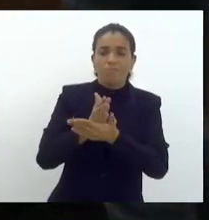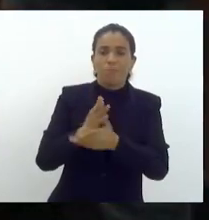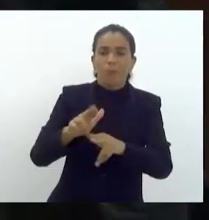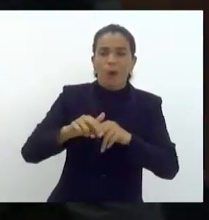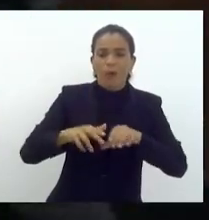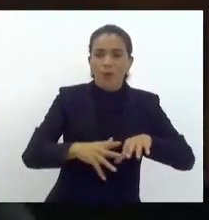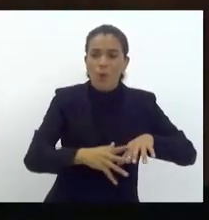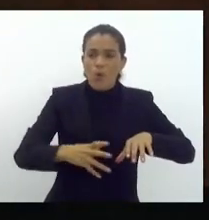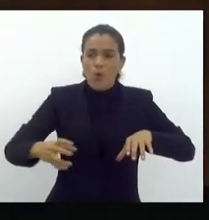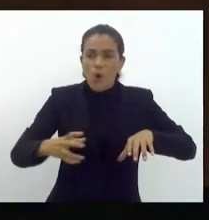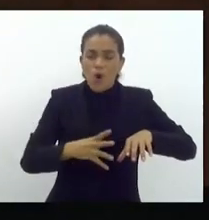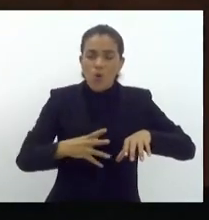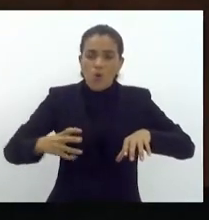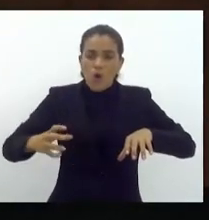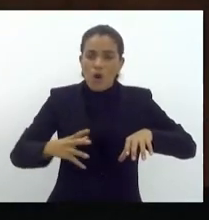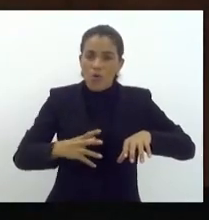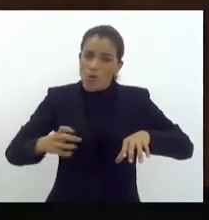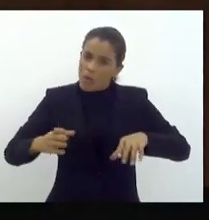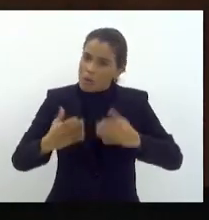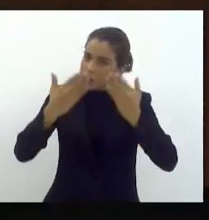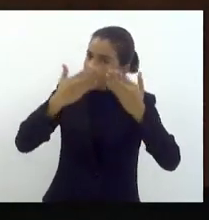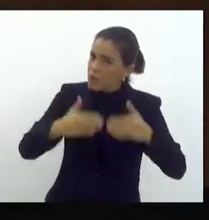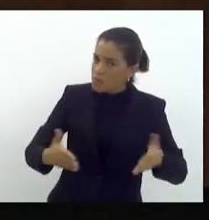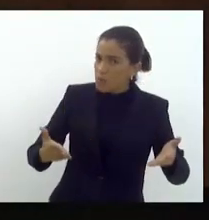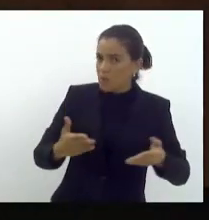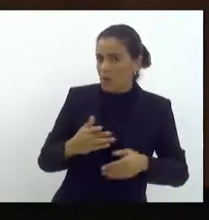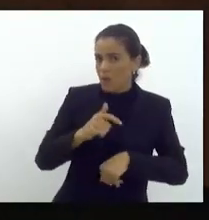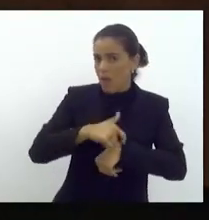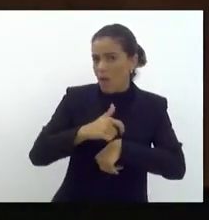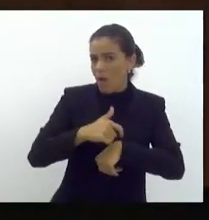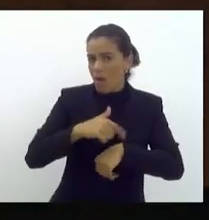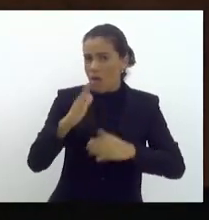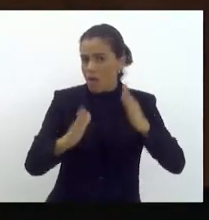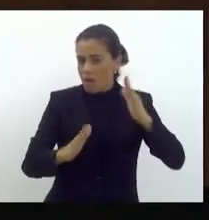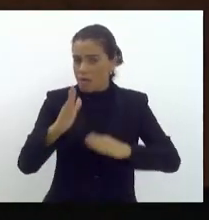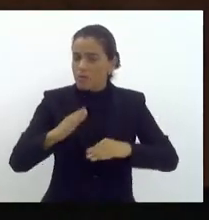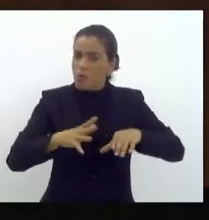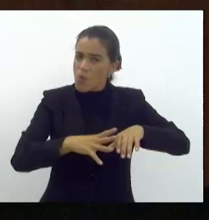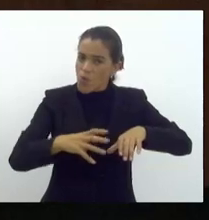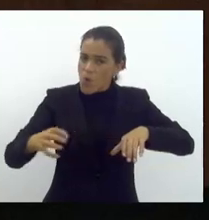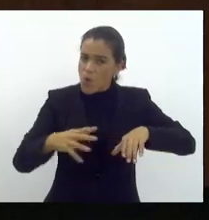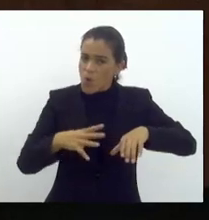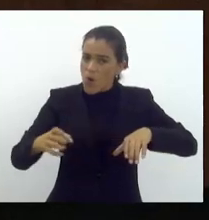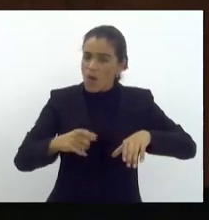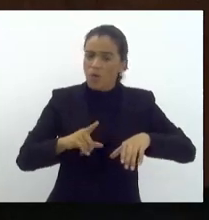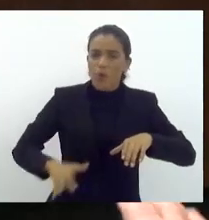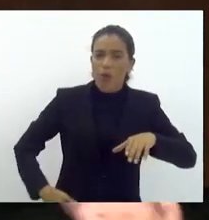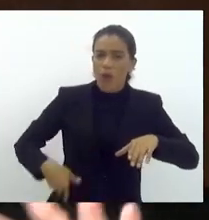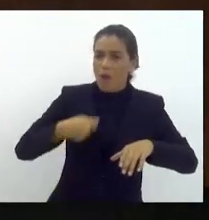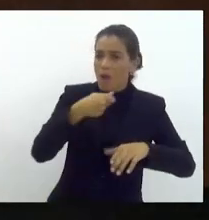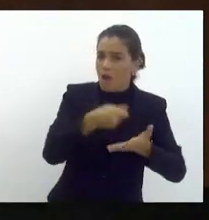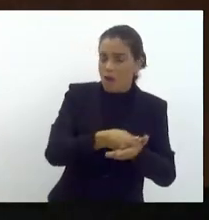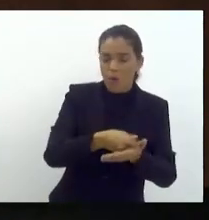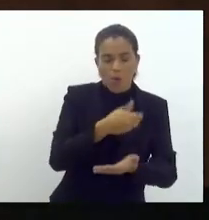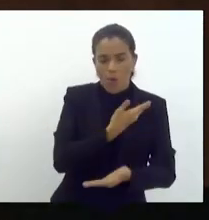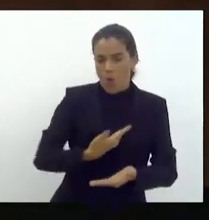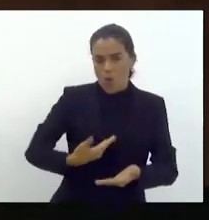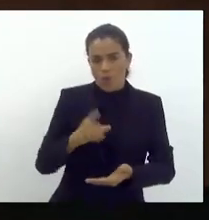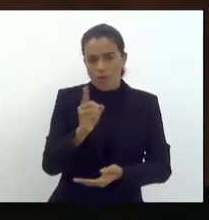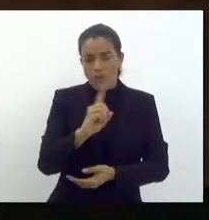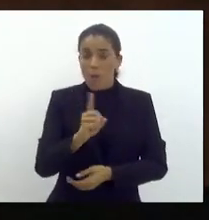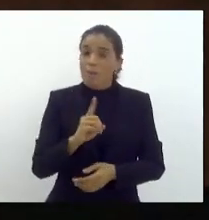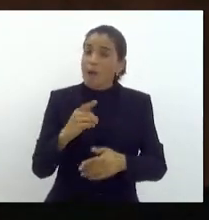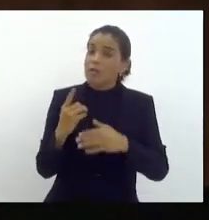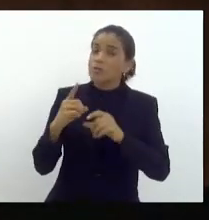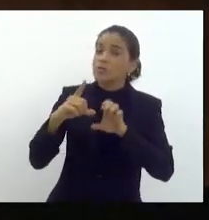dragagens que eles Compensados Por isso enquanto dure a dragagem não as custas do governo mas as custas Claro dos